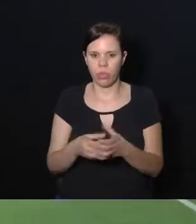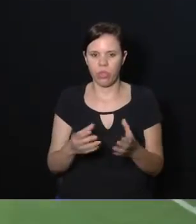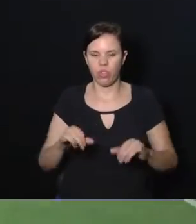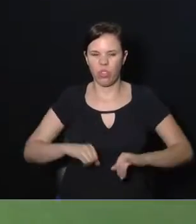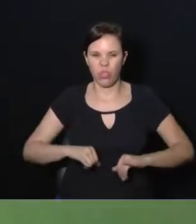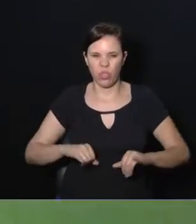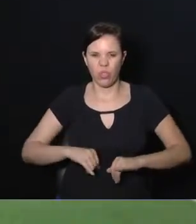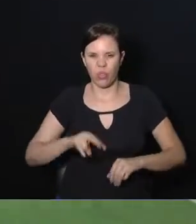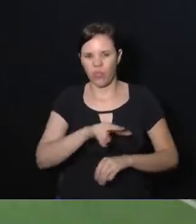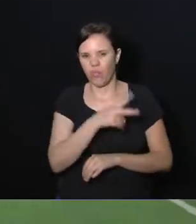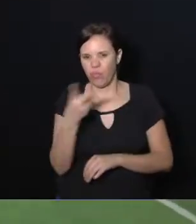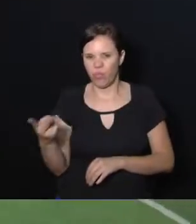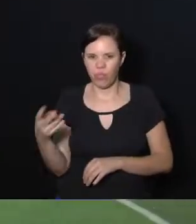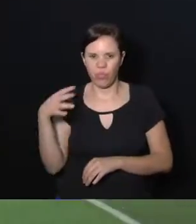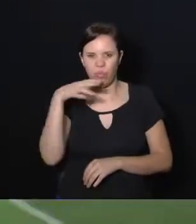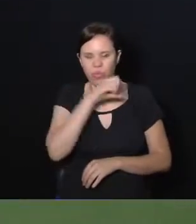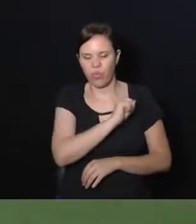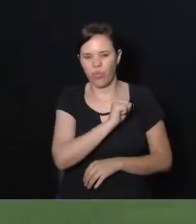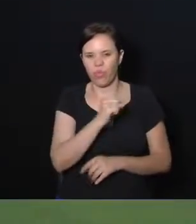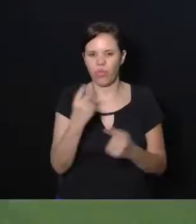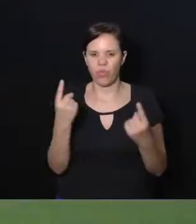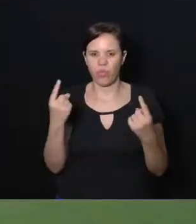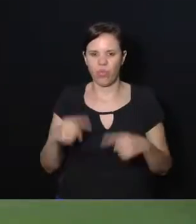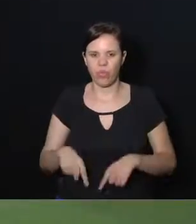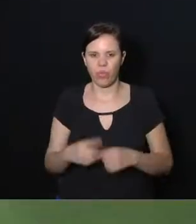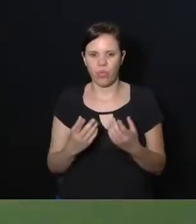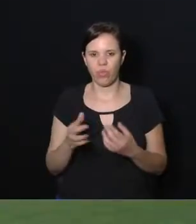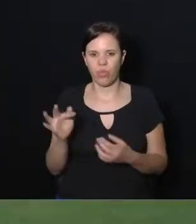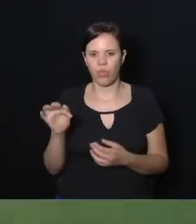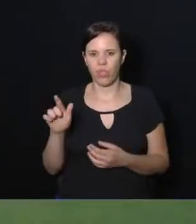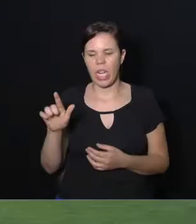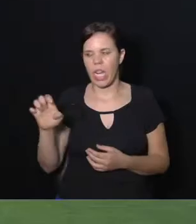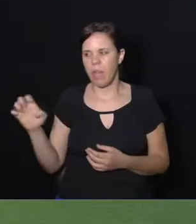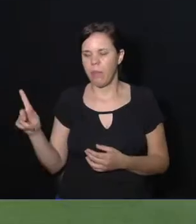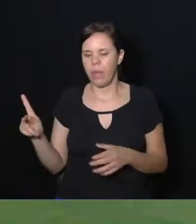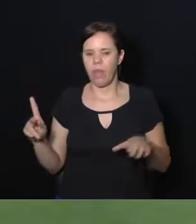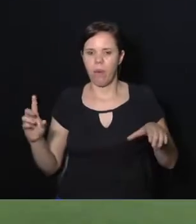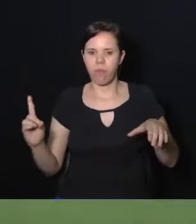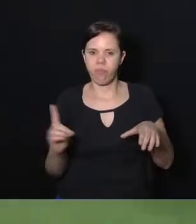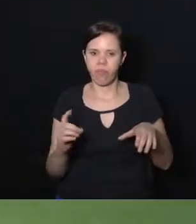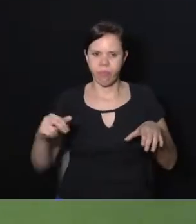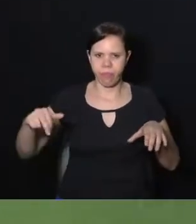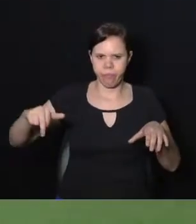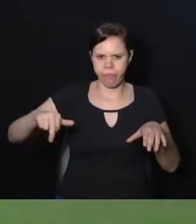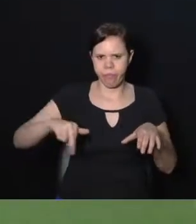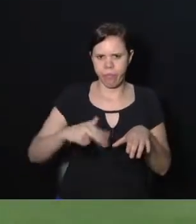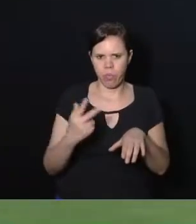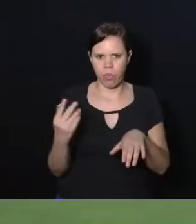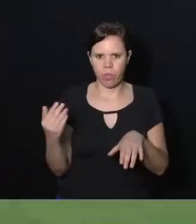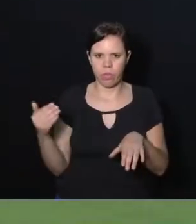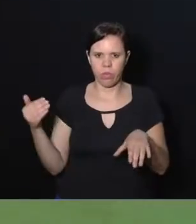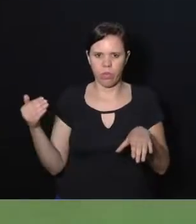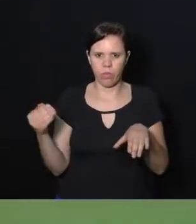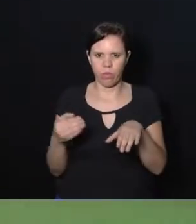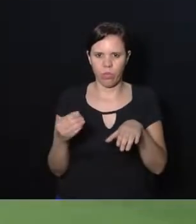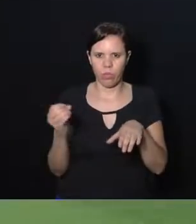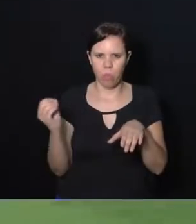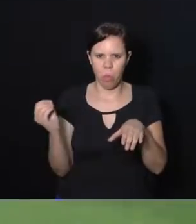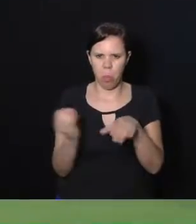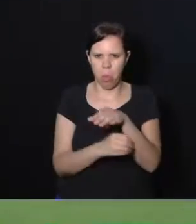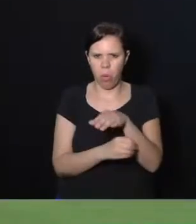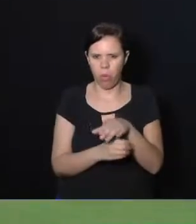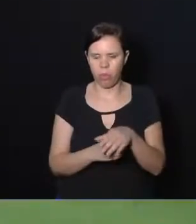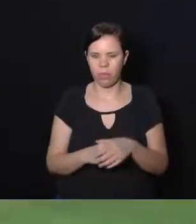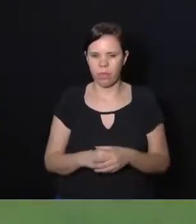virada. Em rápido contra-ataque, Felipe Augusto recebeu na ponta esquerda, invadiu a área e bateu firme no